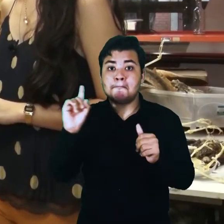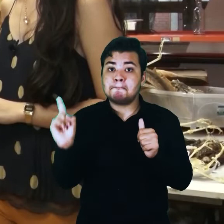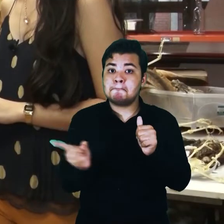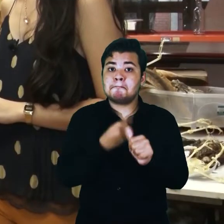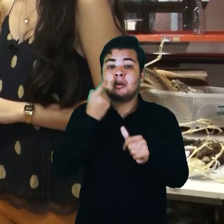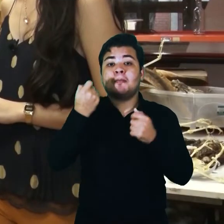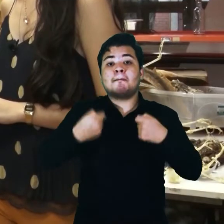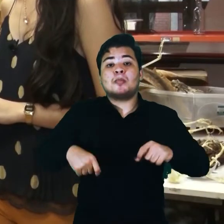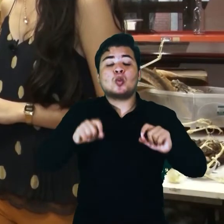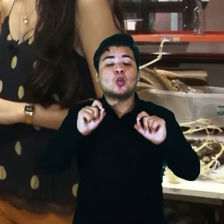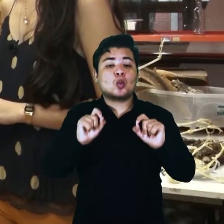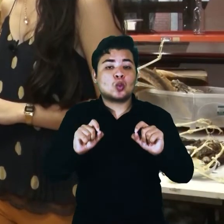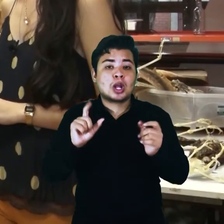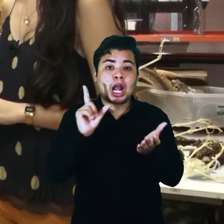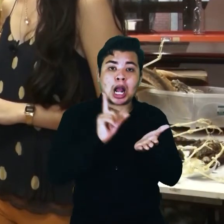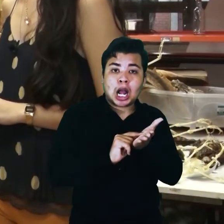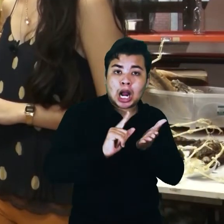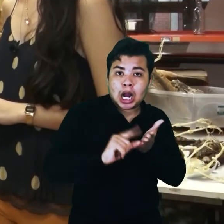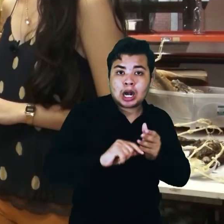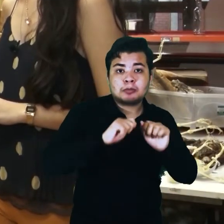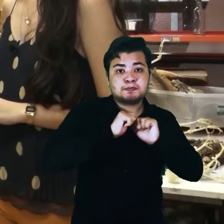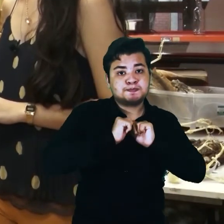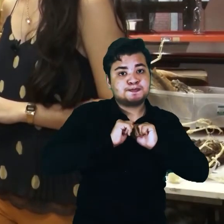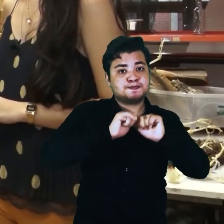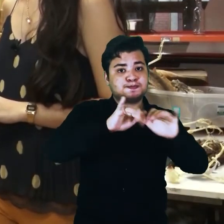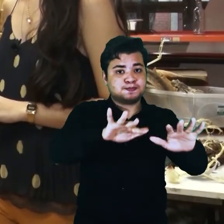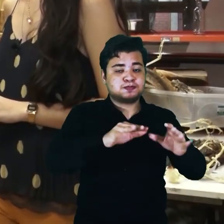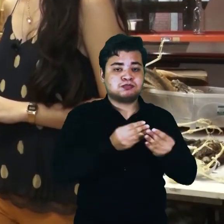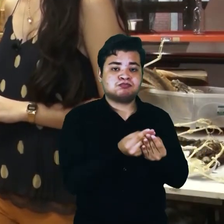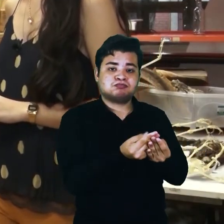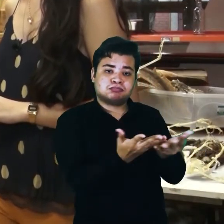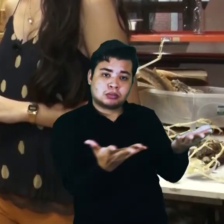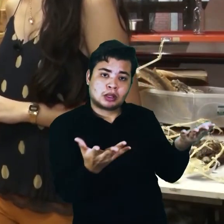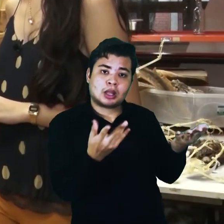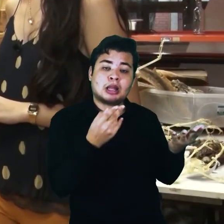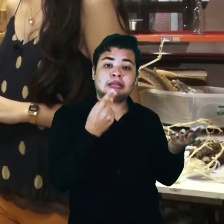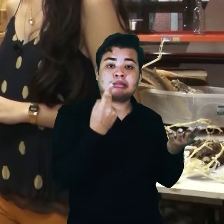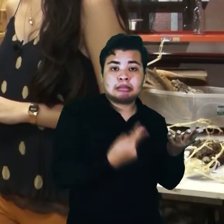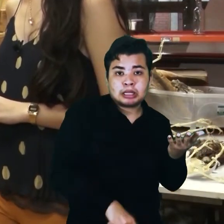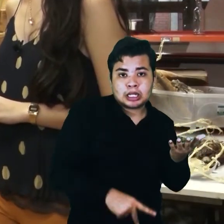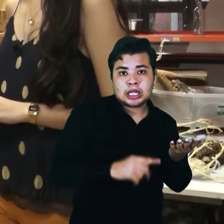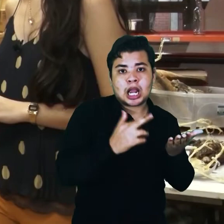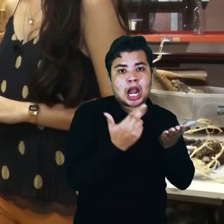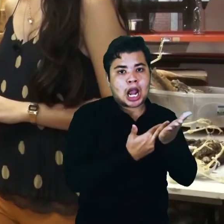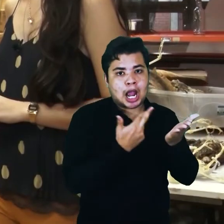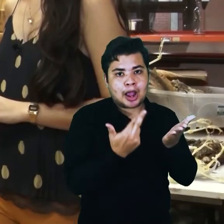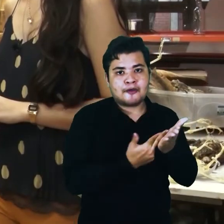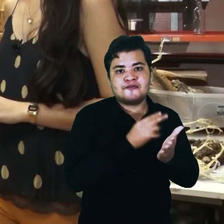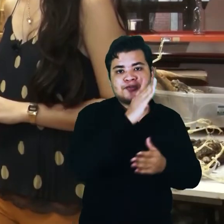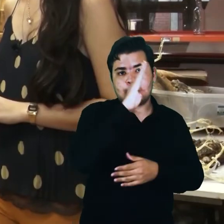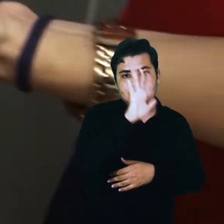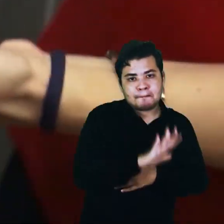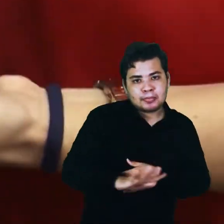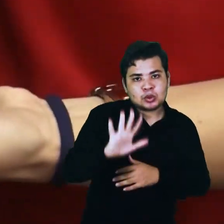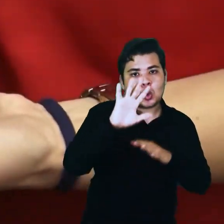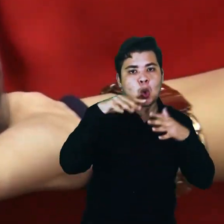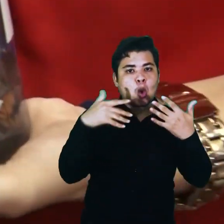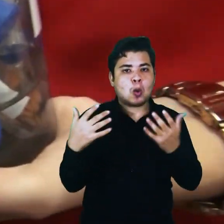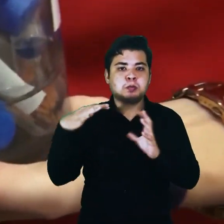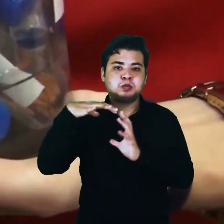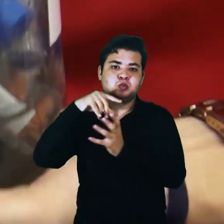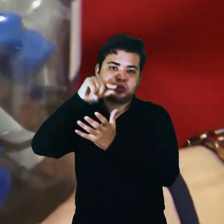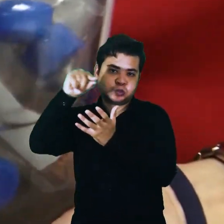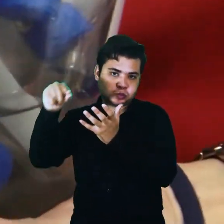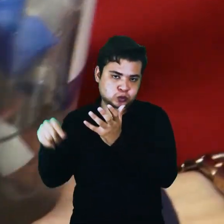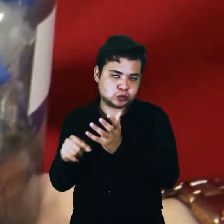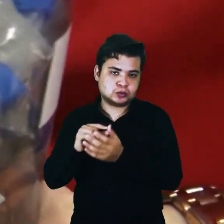é publicado numa revista internacional ou nacional que tenha abrangência na comunidade. De nada adianta um